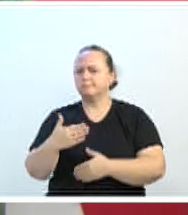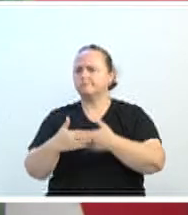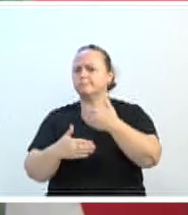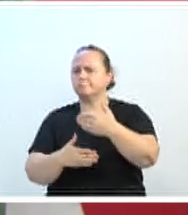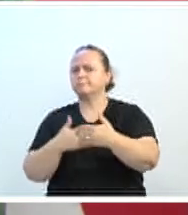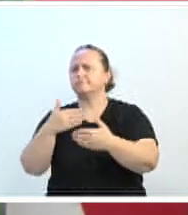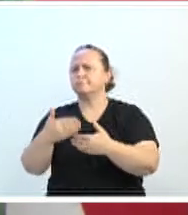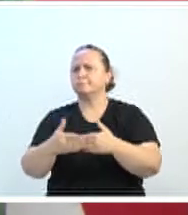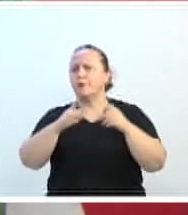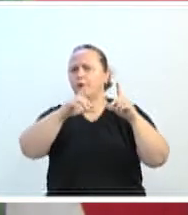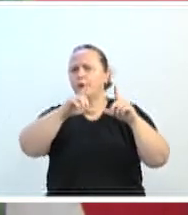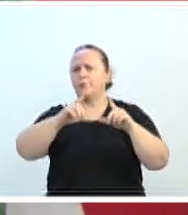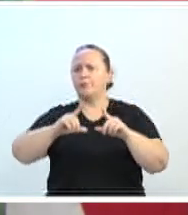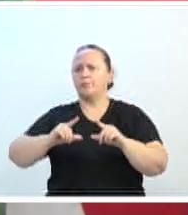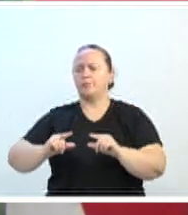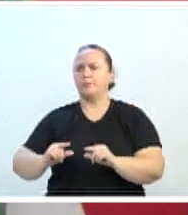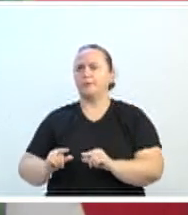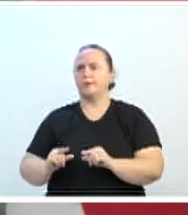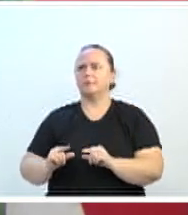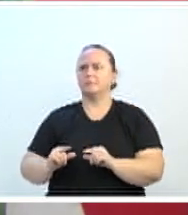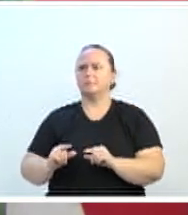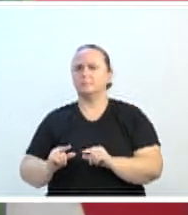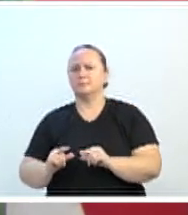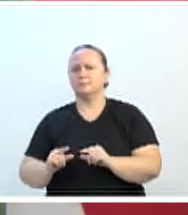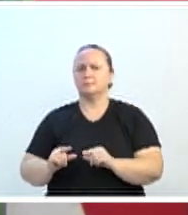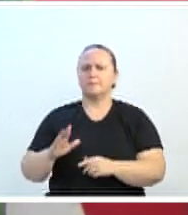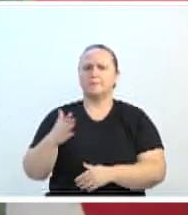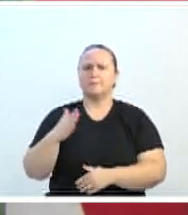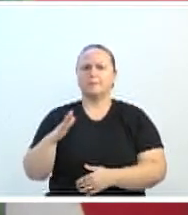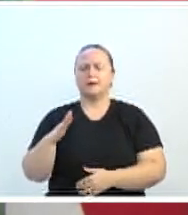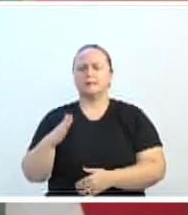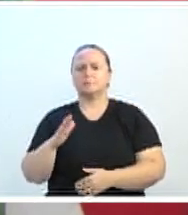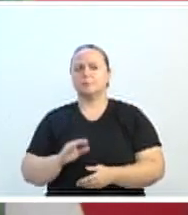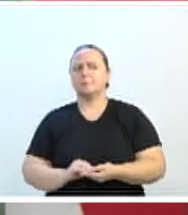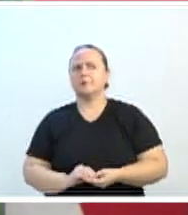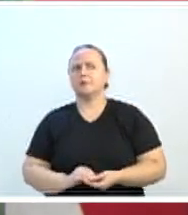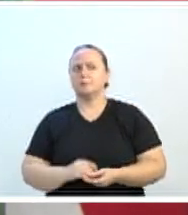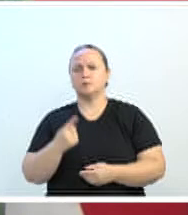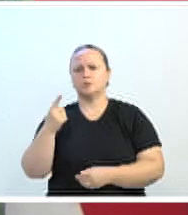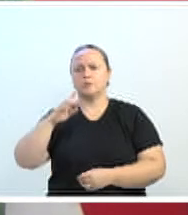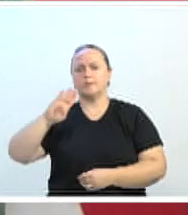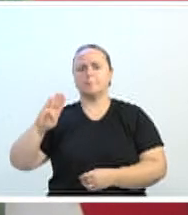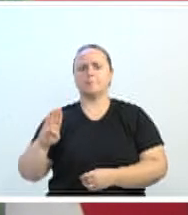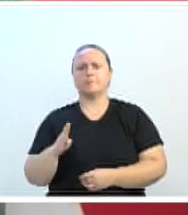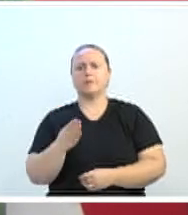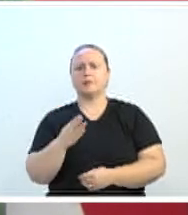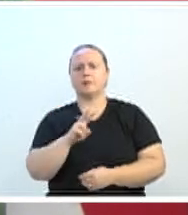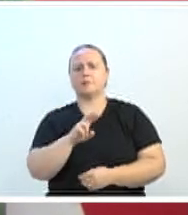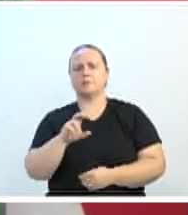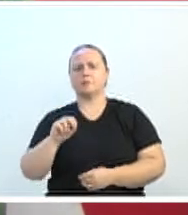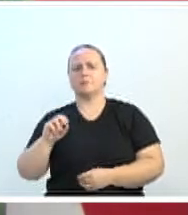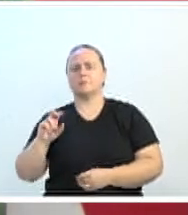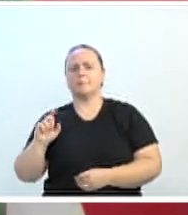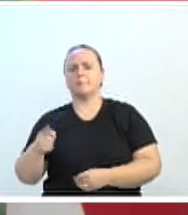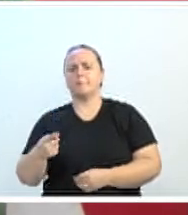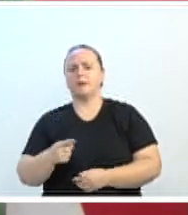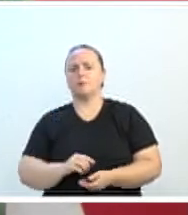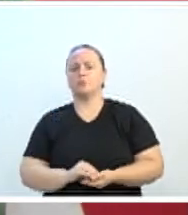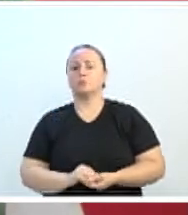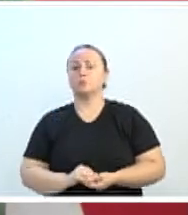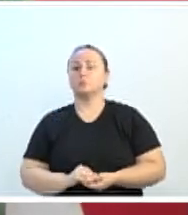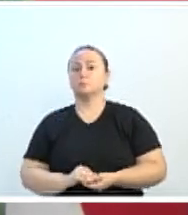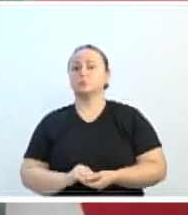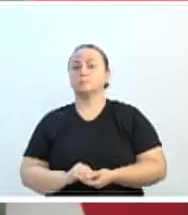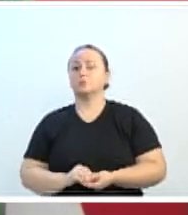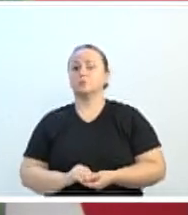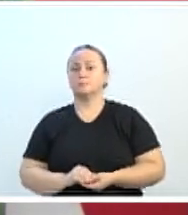de diminuir um déficit de algo em torno de R$1,5 bilhão de reais. Mesmo assim, nós